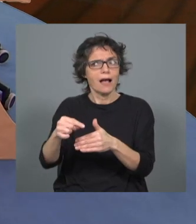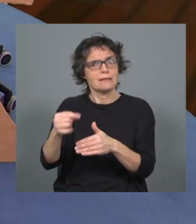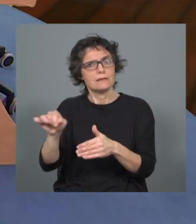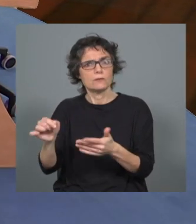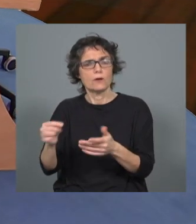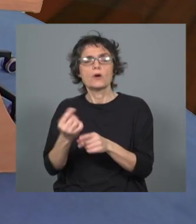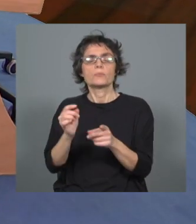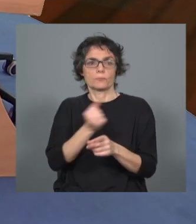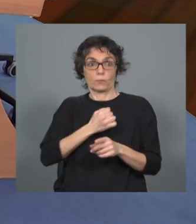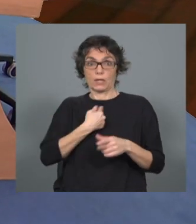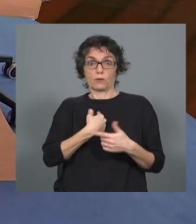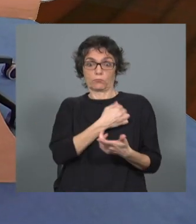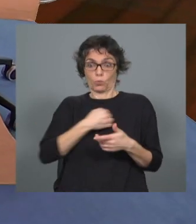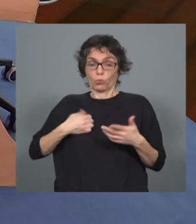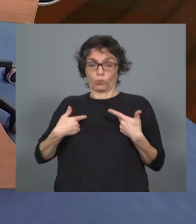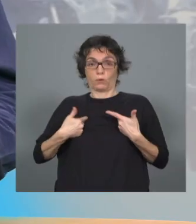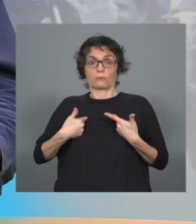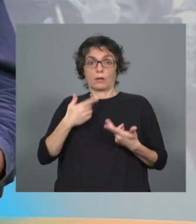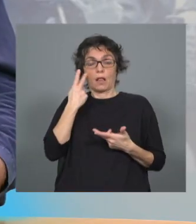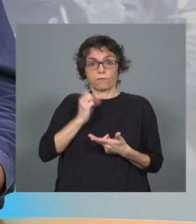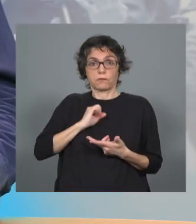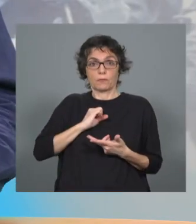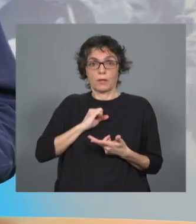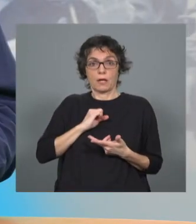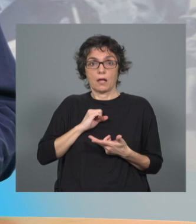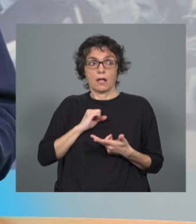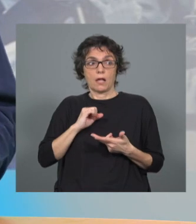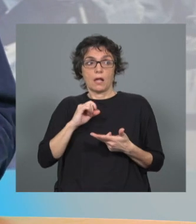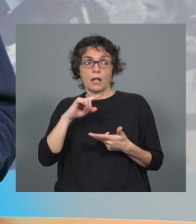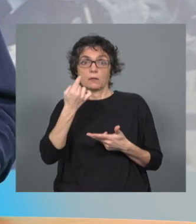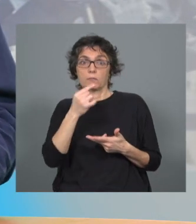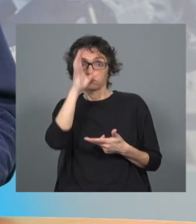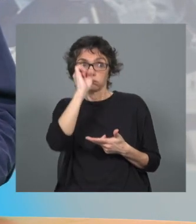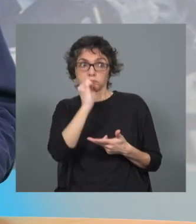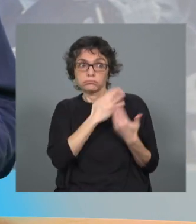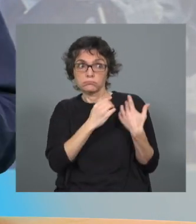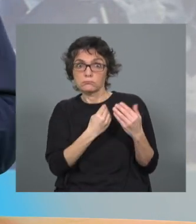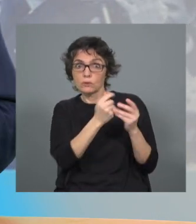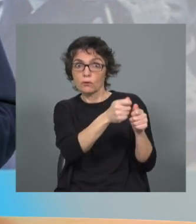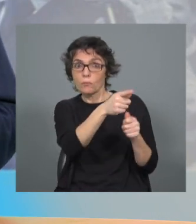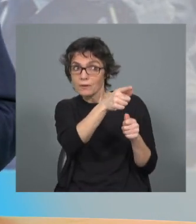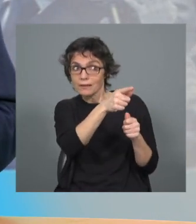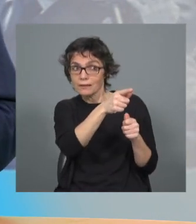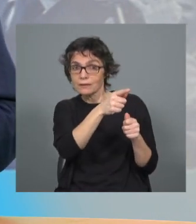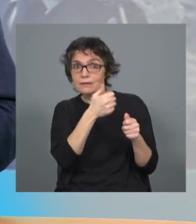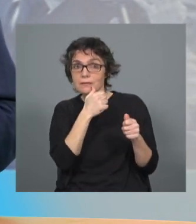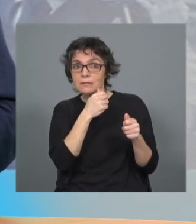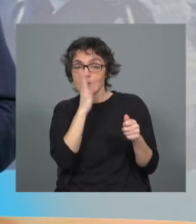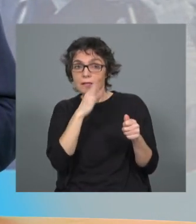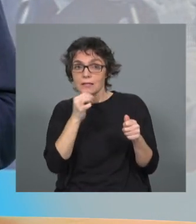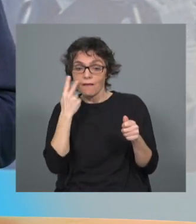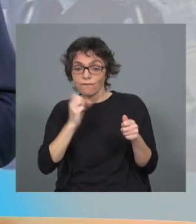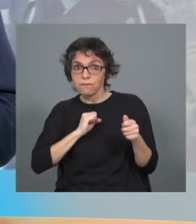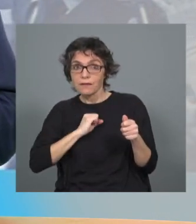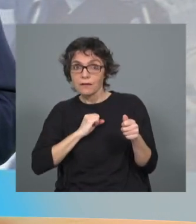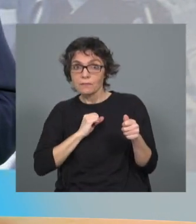da minha própria vida ao ponto de poder responsabilizar o Estado e os serviços de saúde para porem fim à minha própria vida, à minha vida,